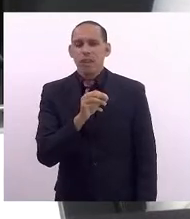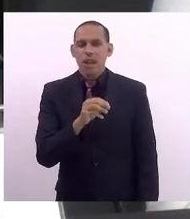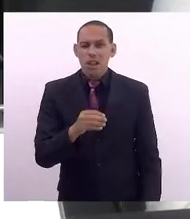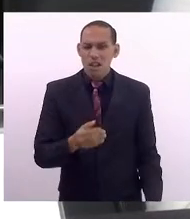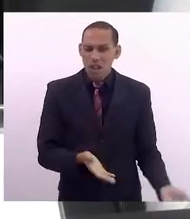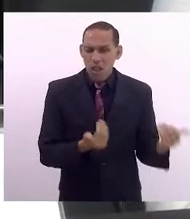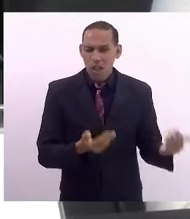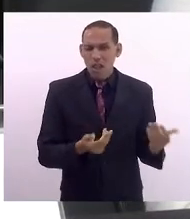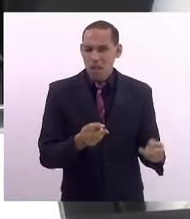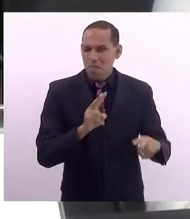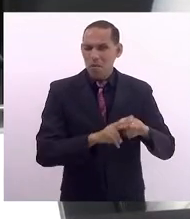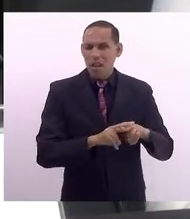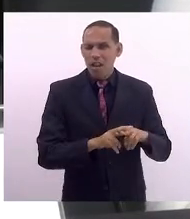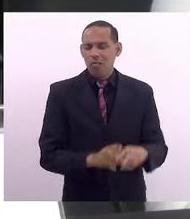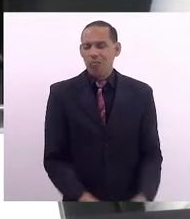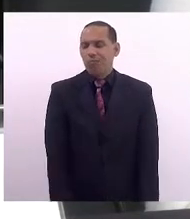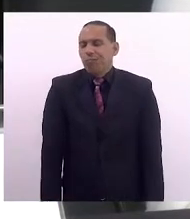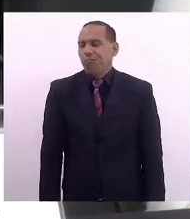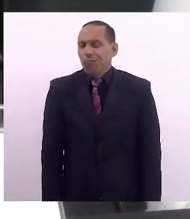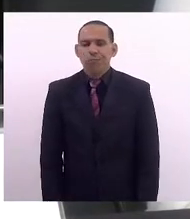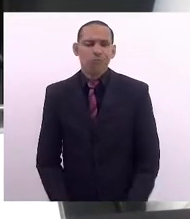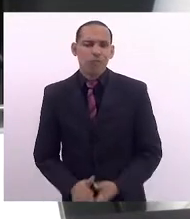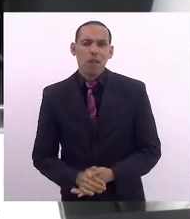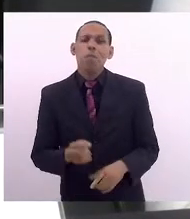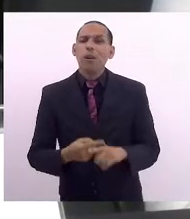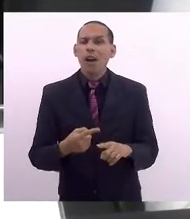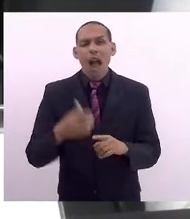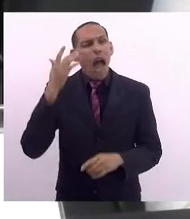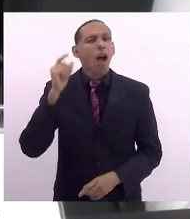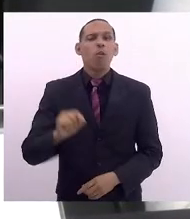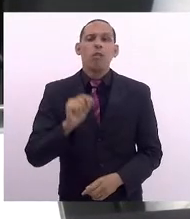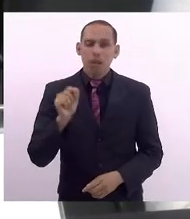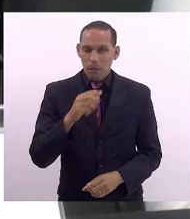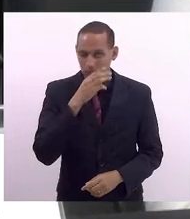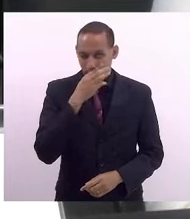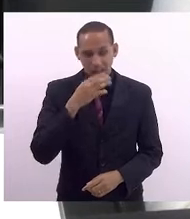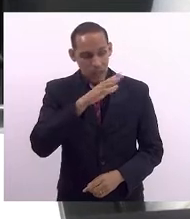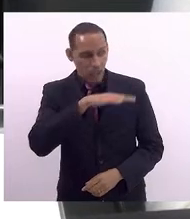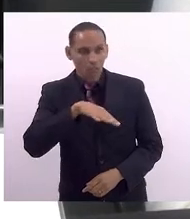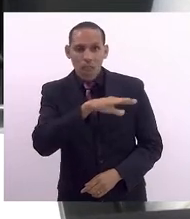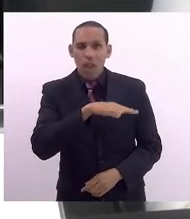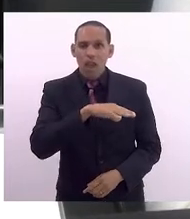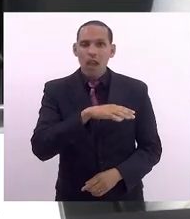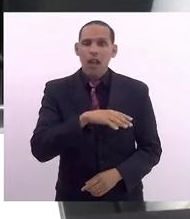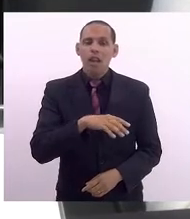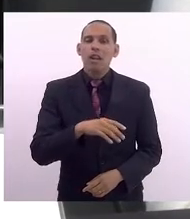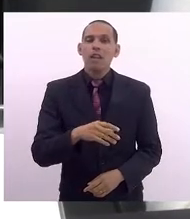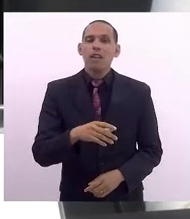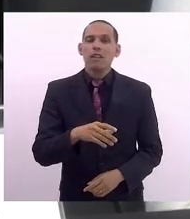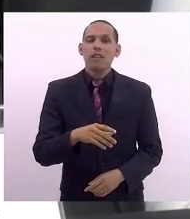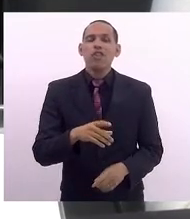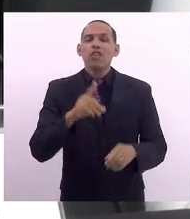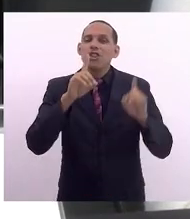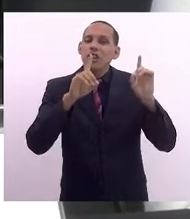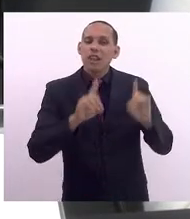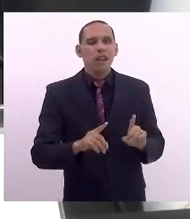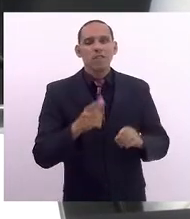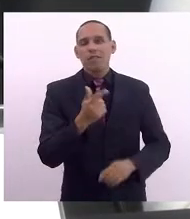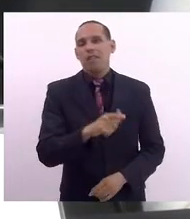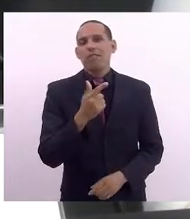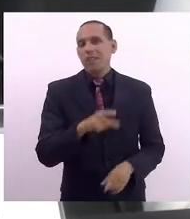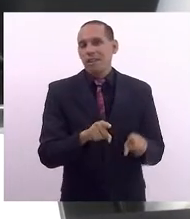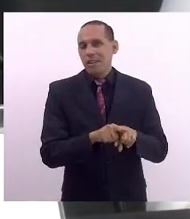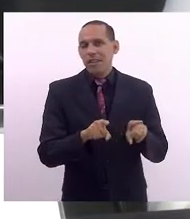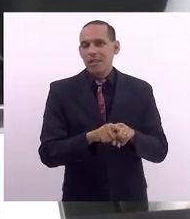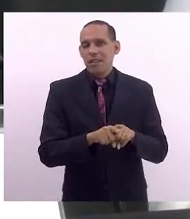apreendidos. As pessoas não querem saber porque acham que eles estão também privados de direito. Eles estão privados de